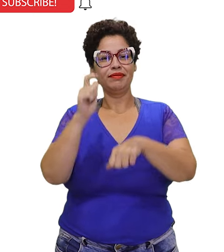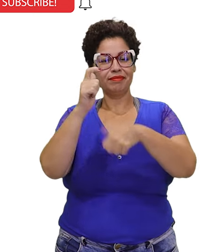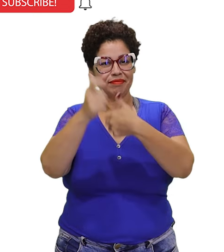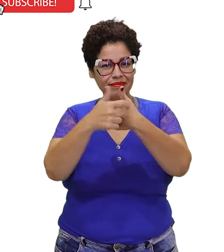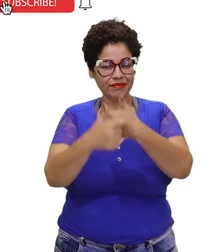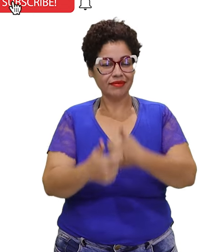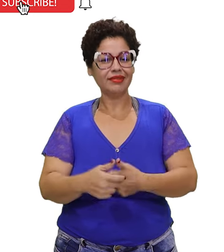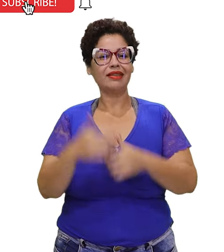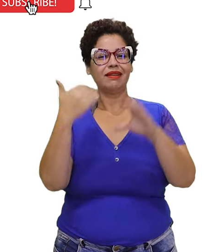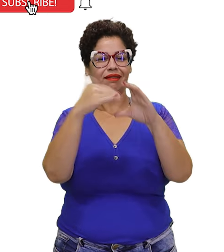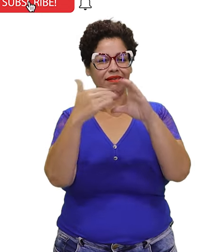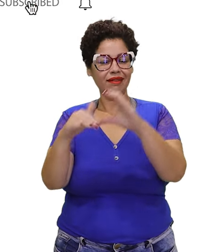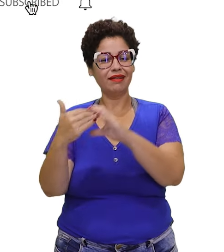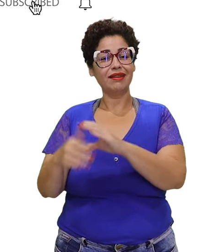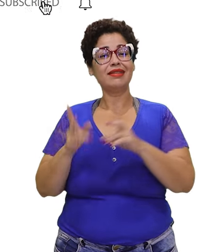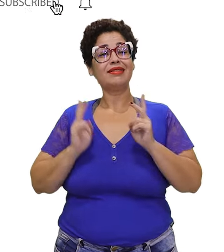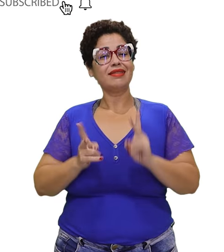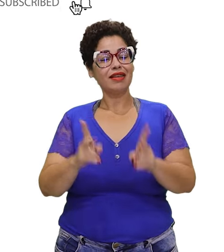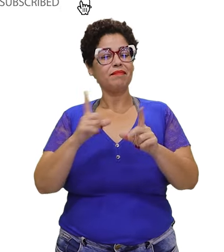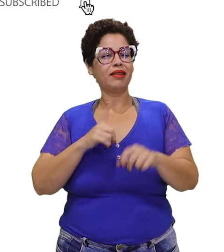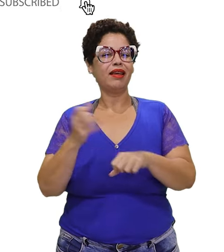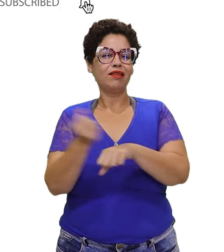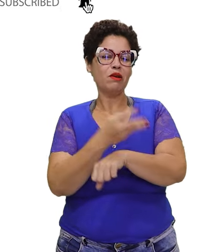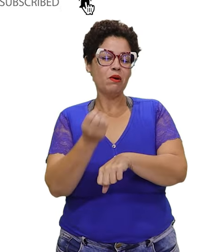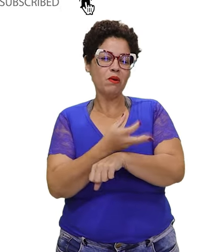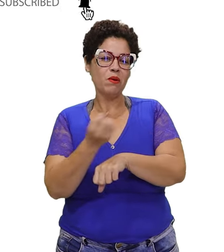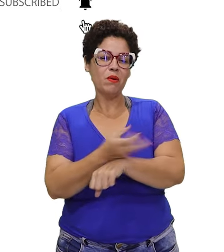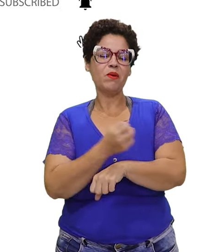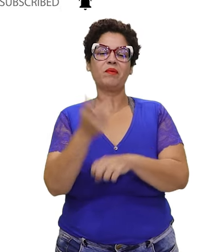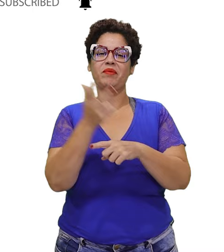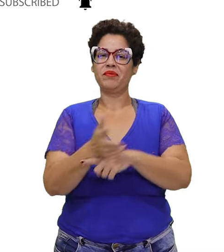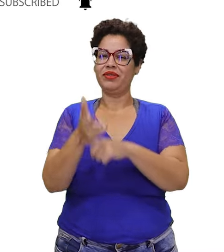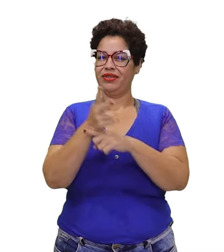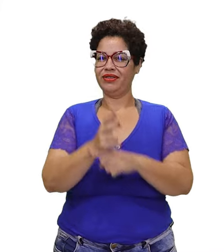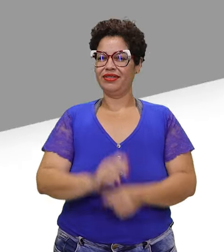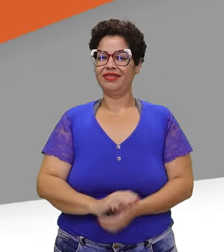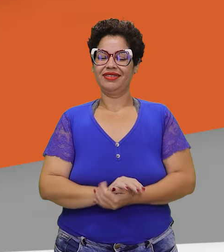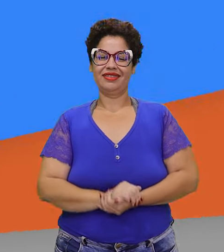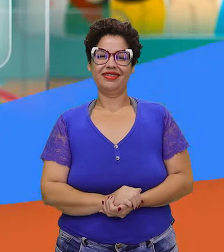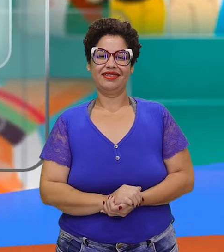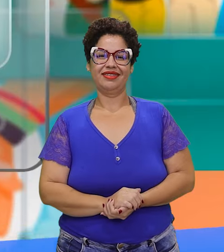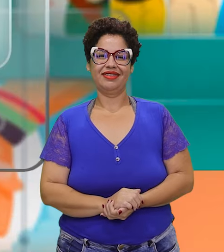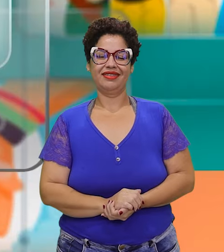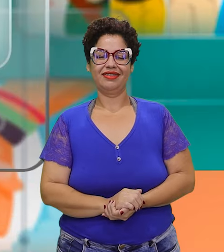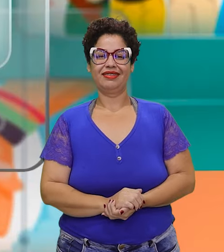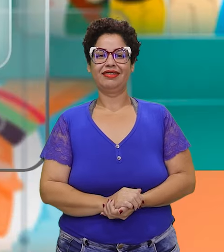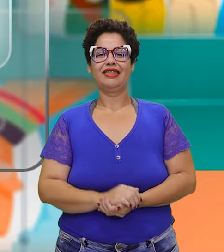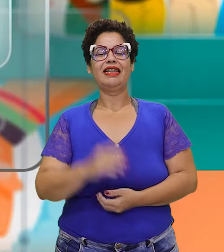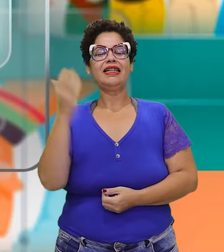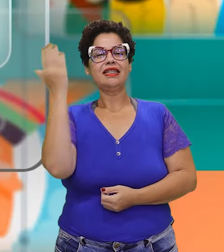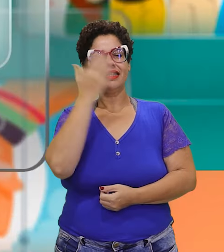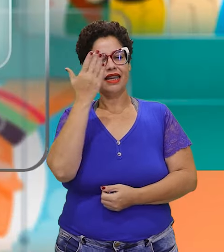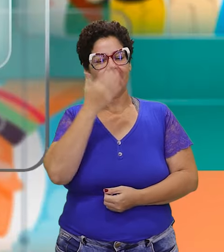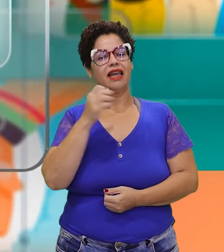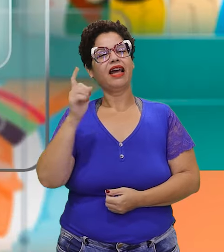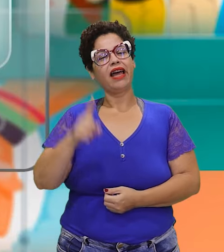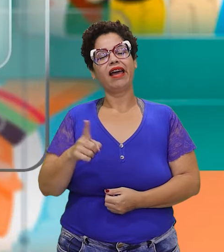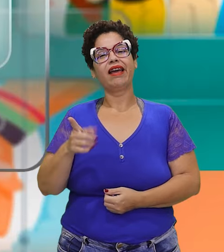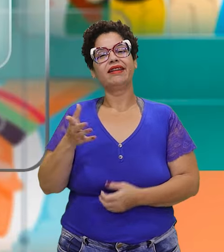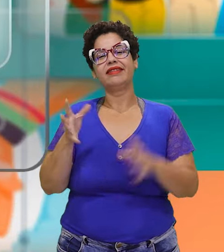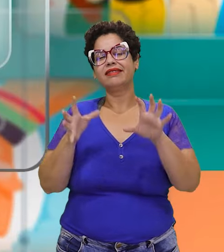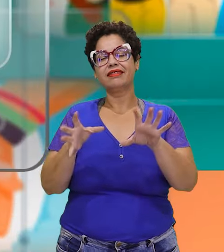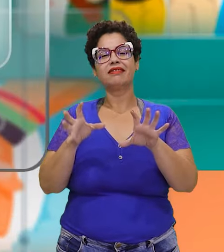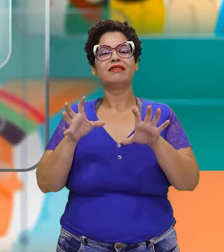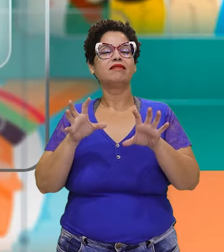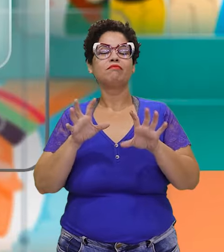o sino para receber notificações sempre que lançarmos novos vídeos. A cegueira é uma condição que